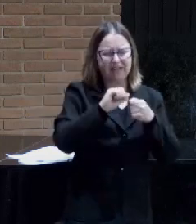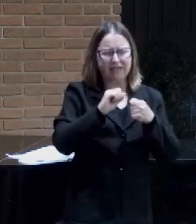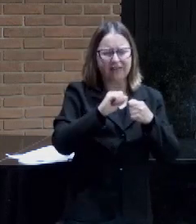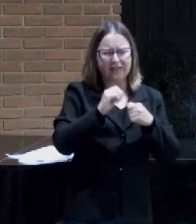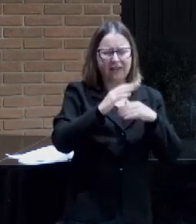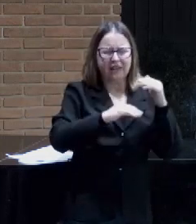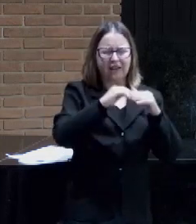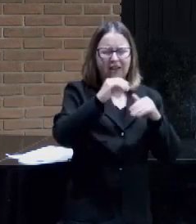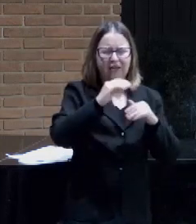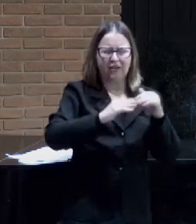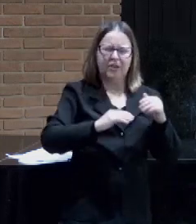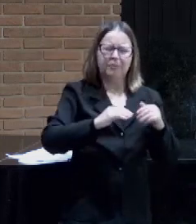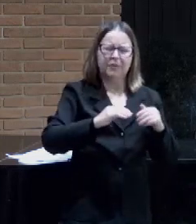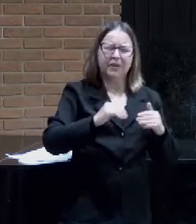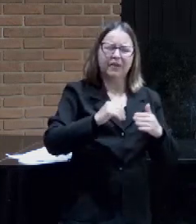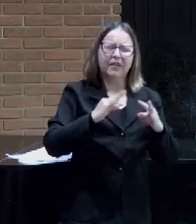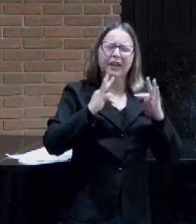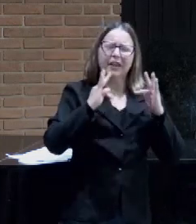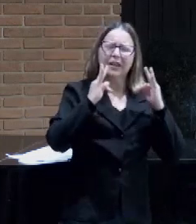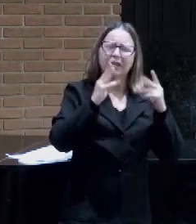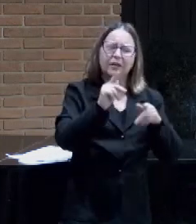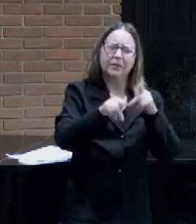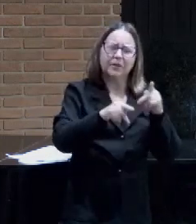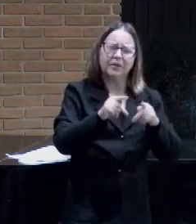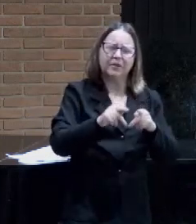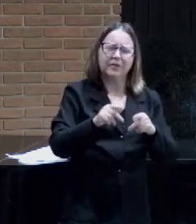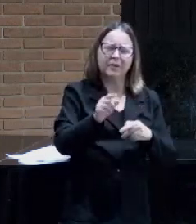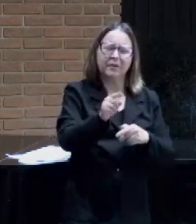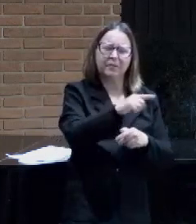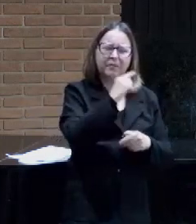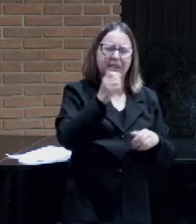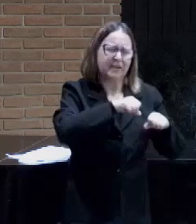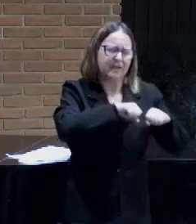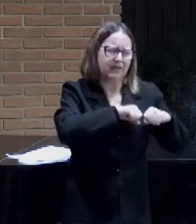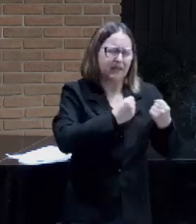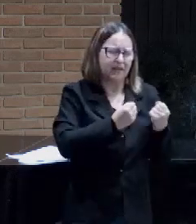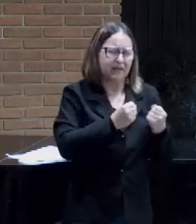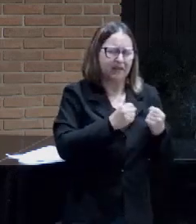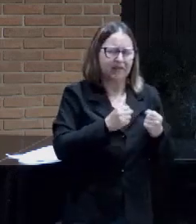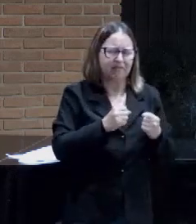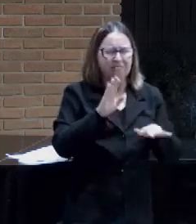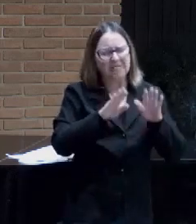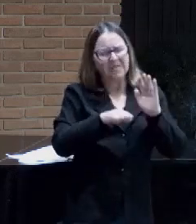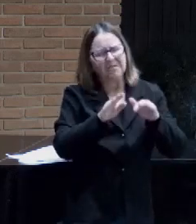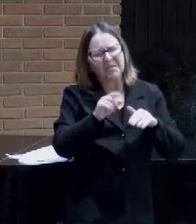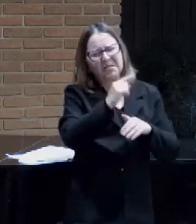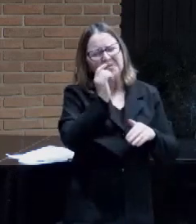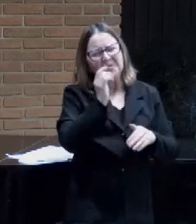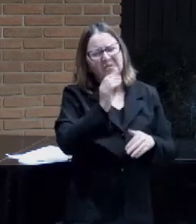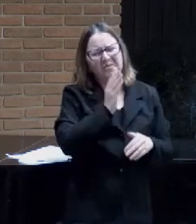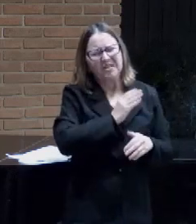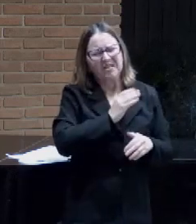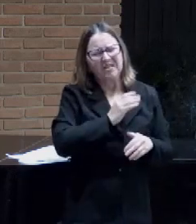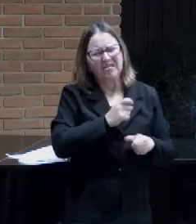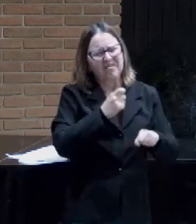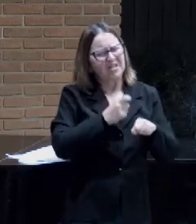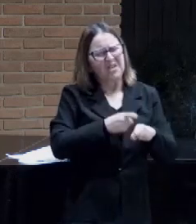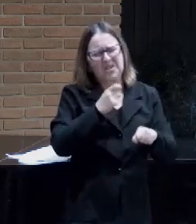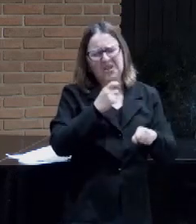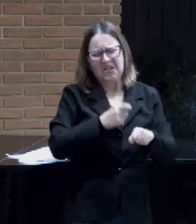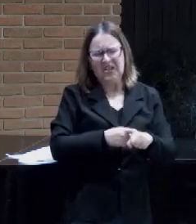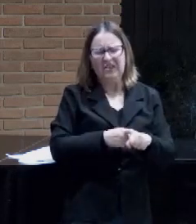sejam quebrantados e trabalhados pelo Senhor. Talvez, Pai, nosso coração seja ainda assim duro e